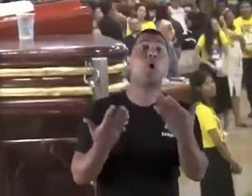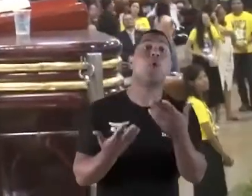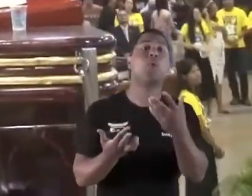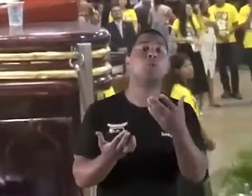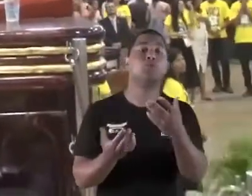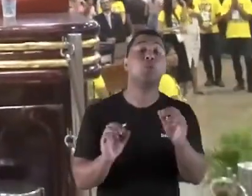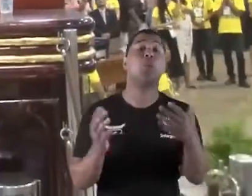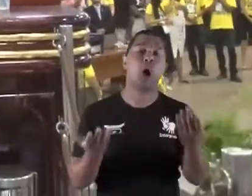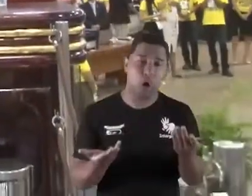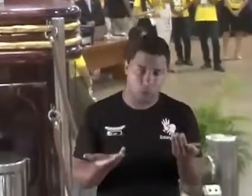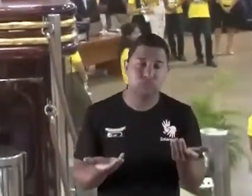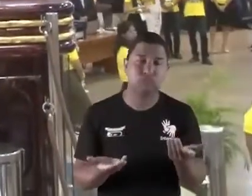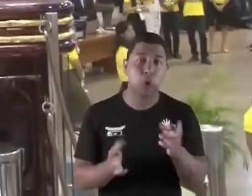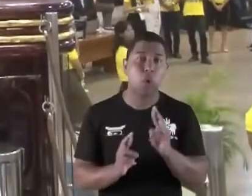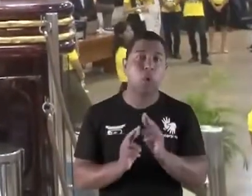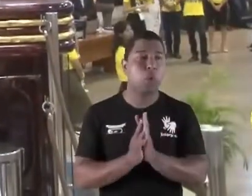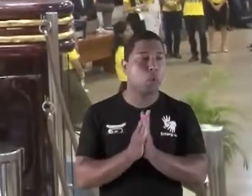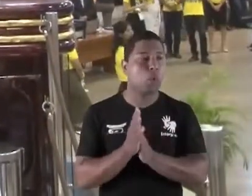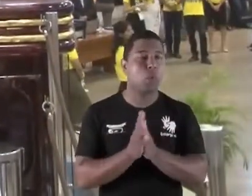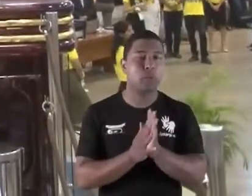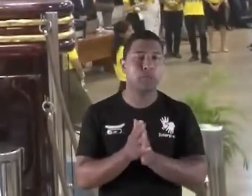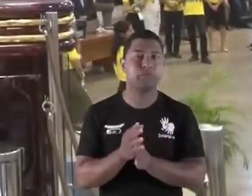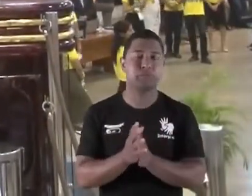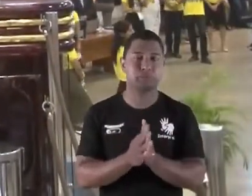diz: e cada qual